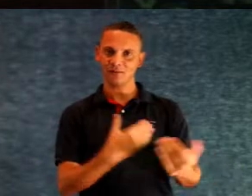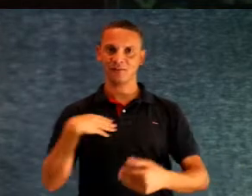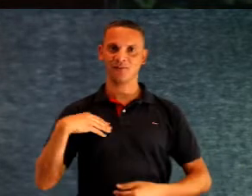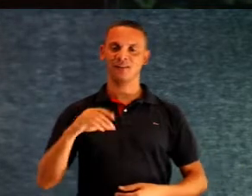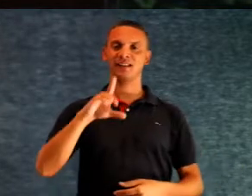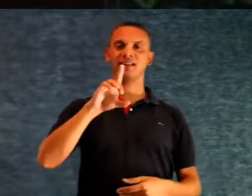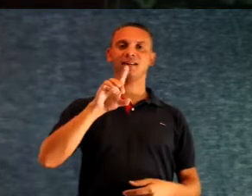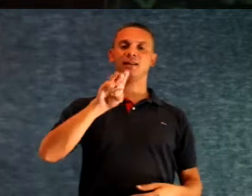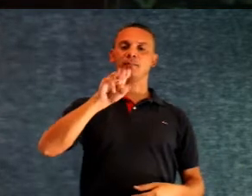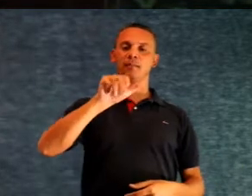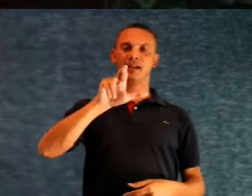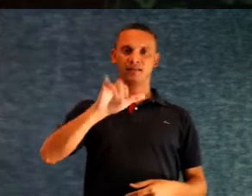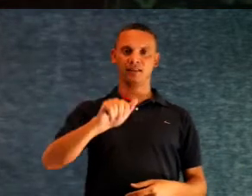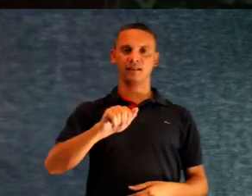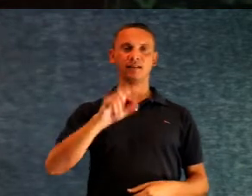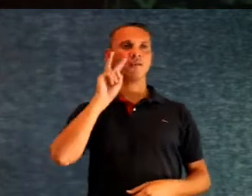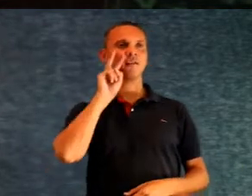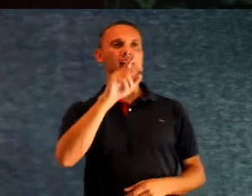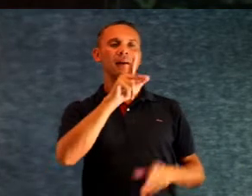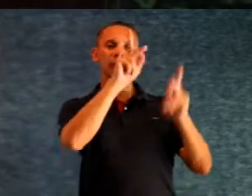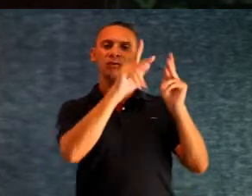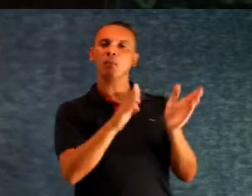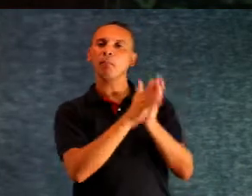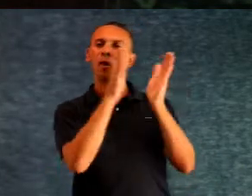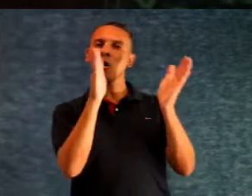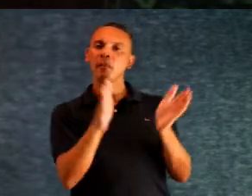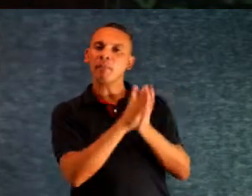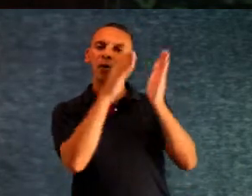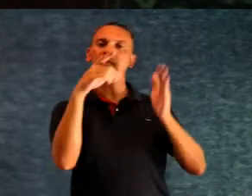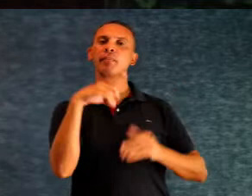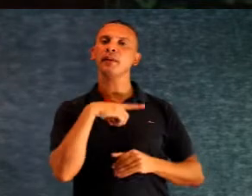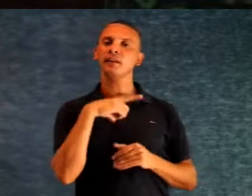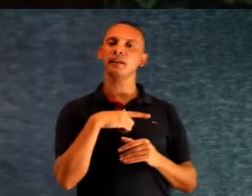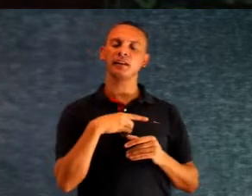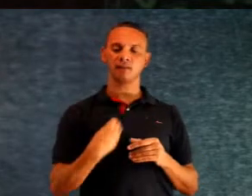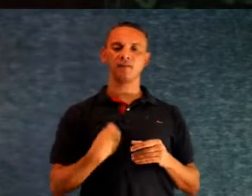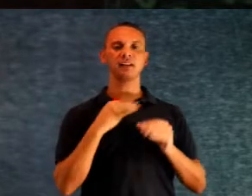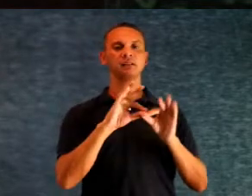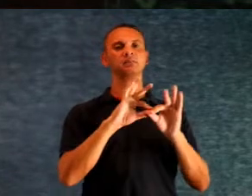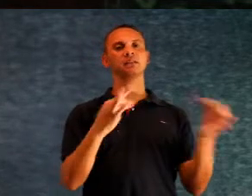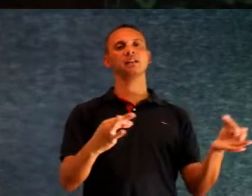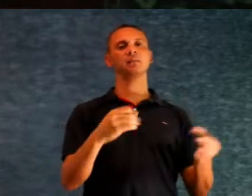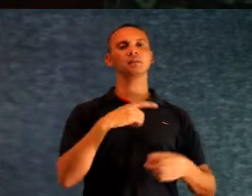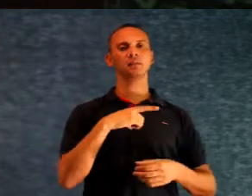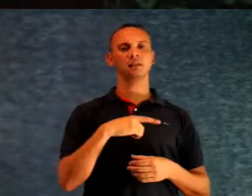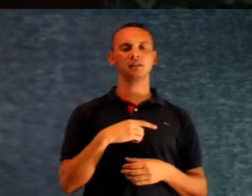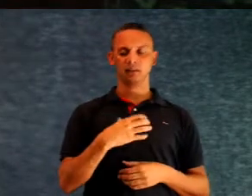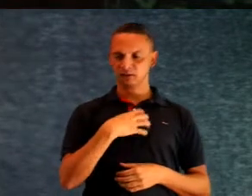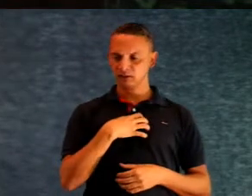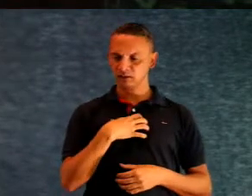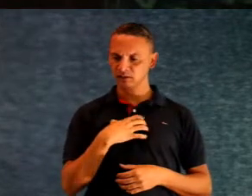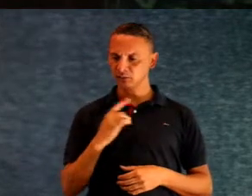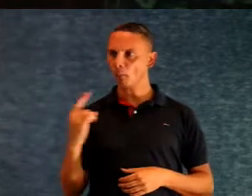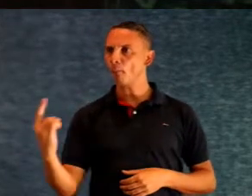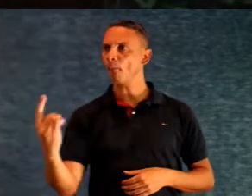em condições de conforto, de bem-estar, estudando em um bom colégio, ganhando presentes. Então, eu acho que Drummond, muito discretamente